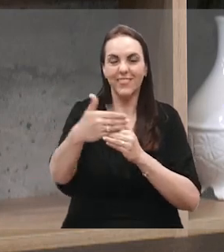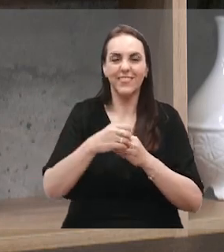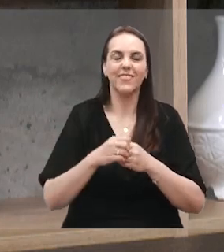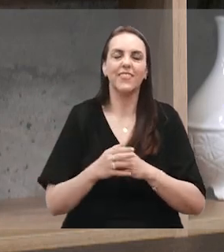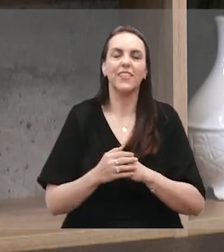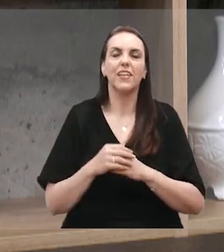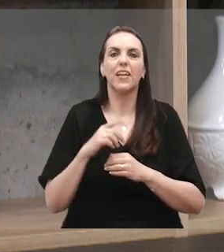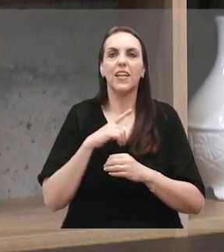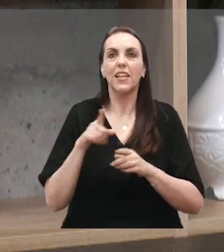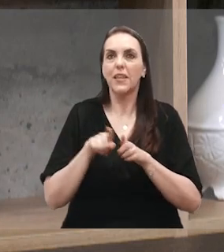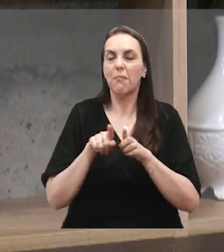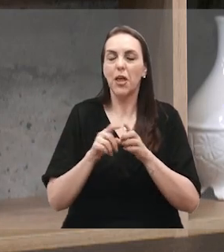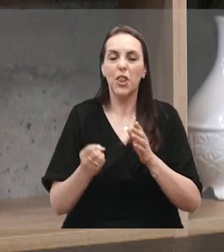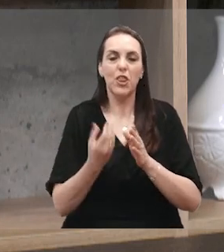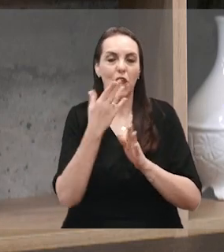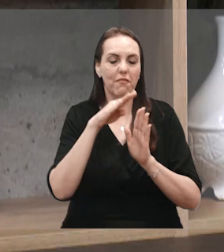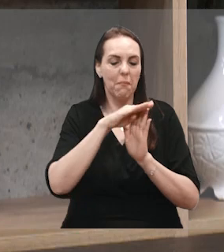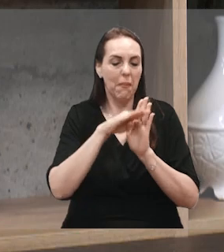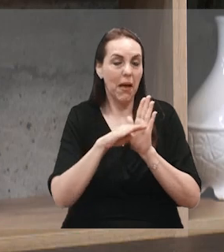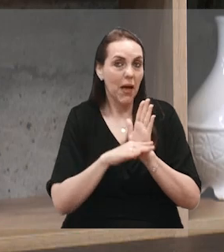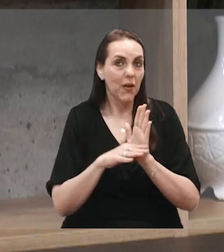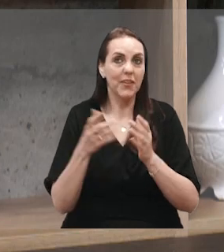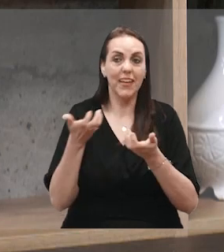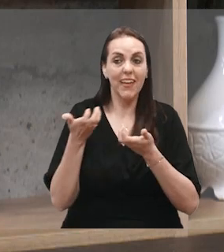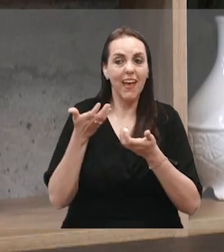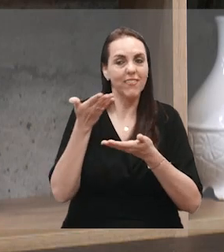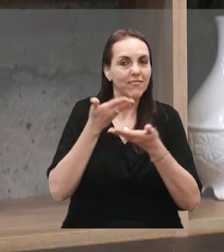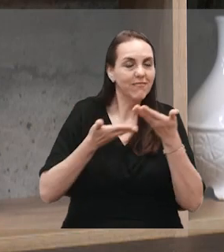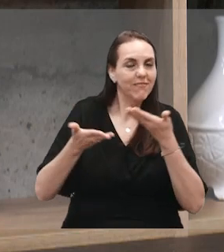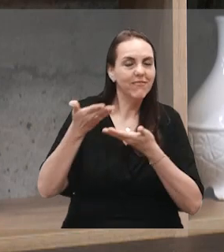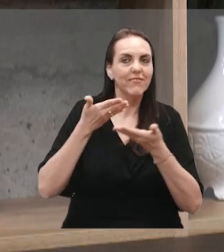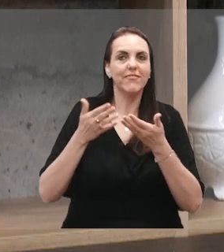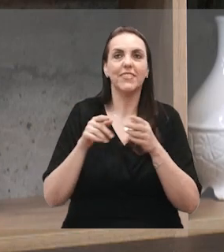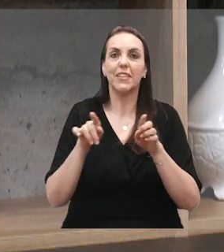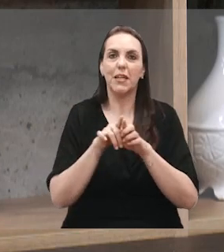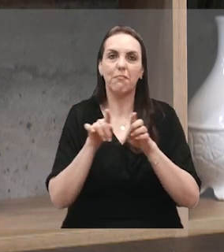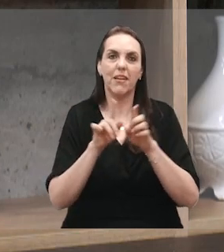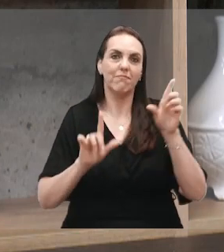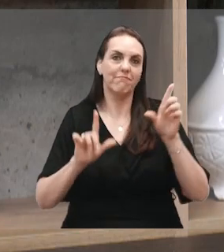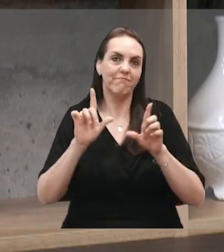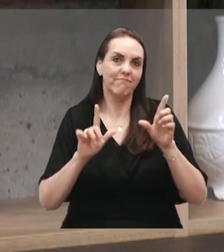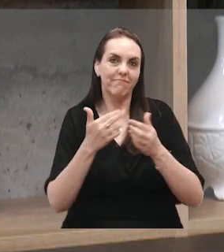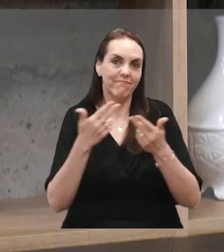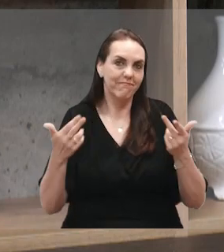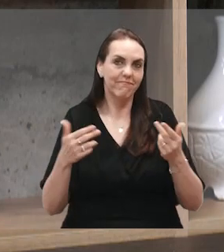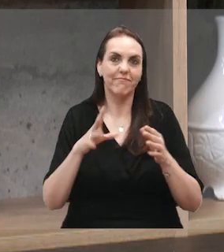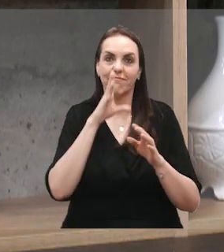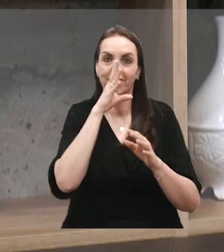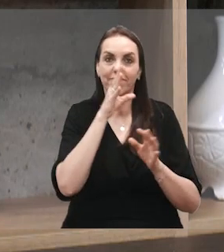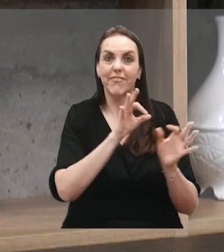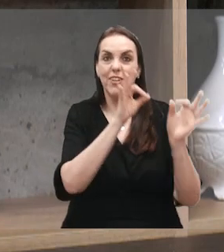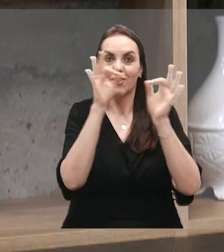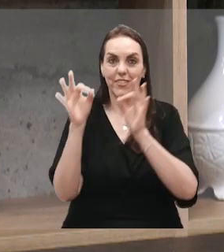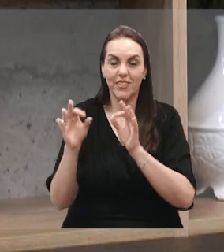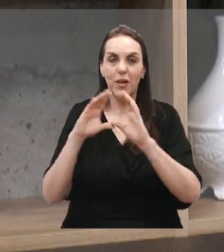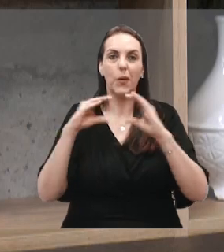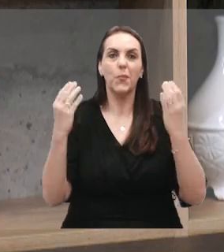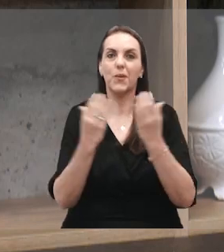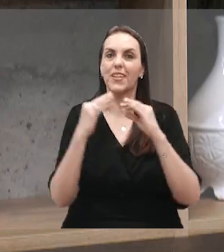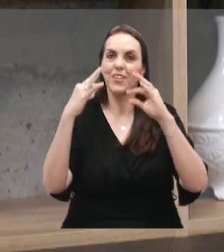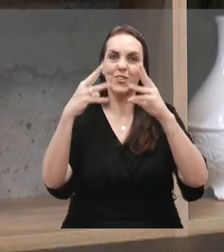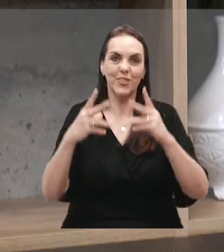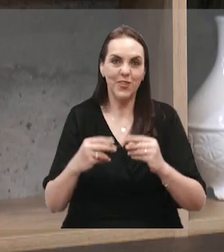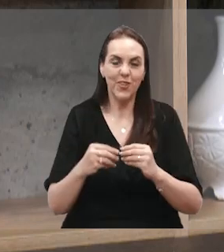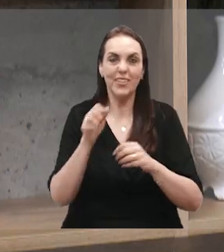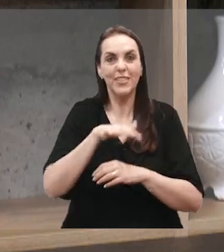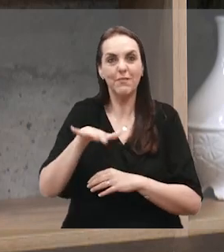evoluindo, surjam novas pautas que a senhora queira compartilhar por meio do programa aqui com a nossa audiência, para a comunidade como um todo. O